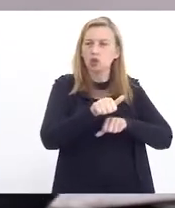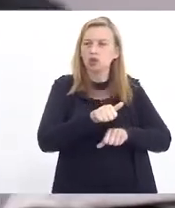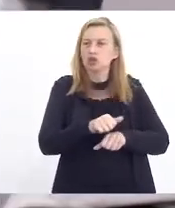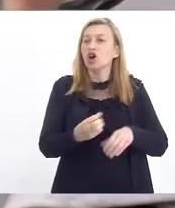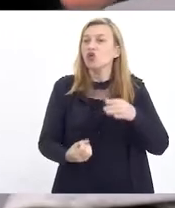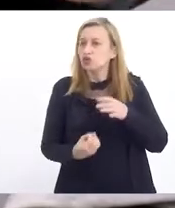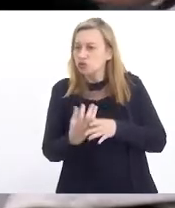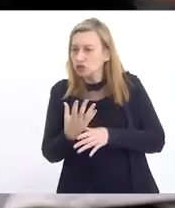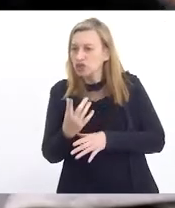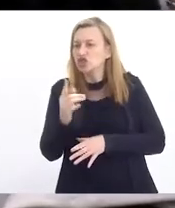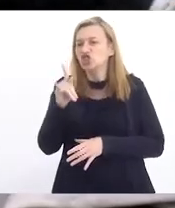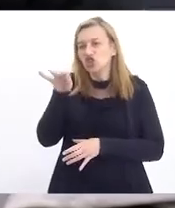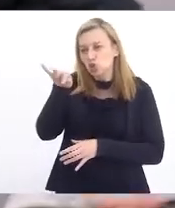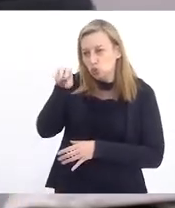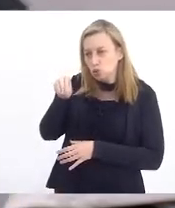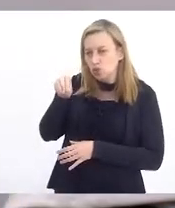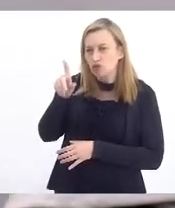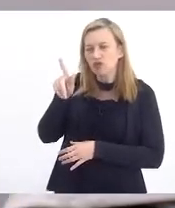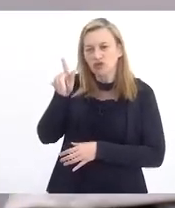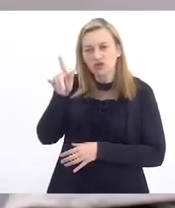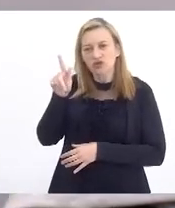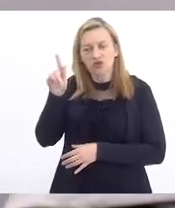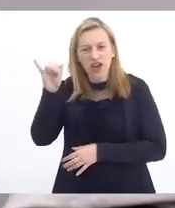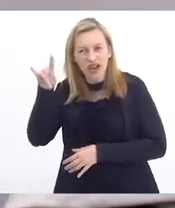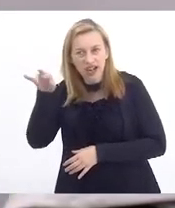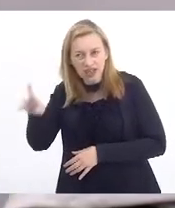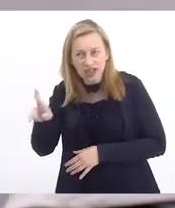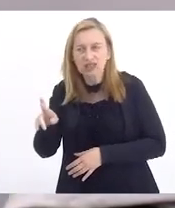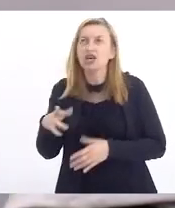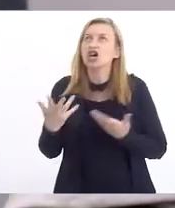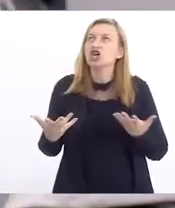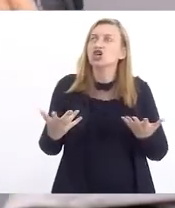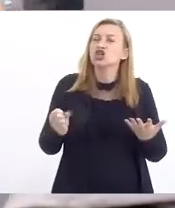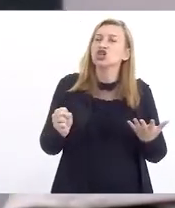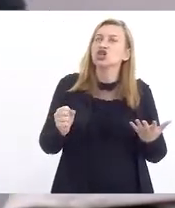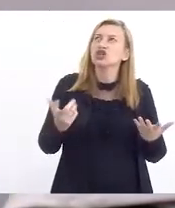Fundação Getúlio Vargas, chamamos